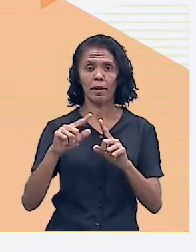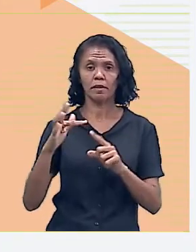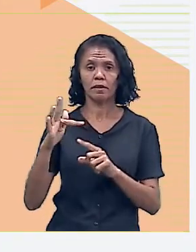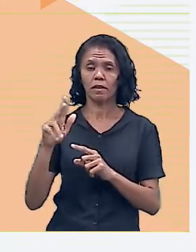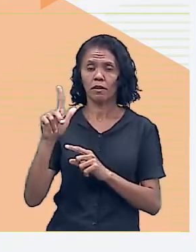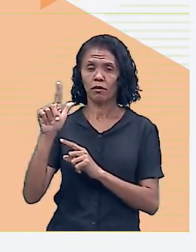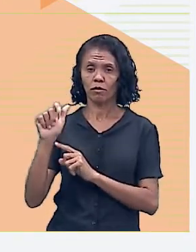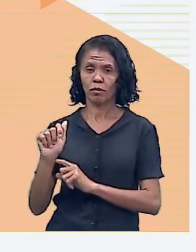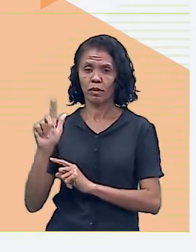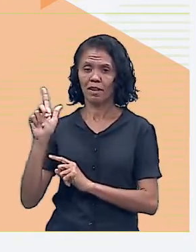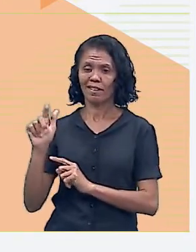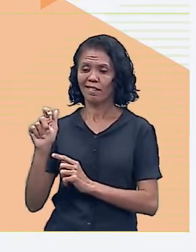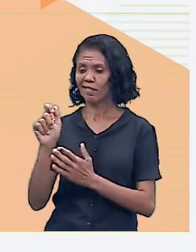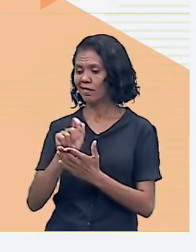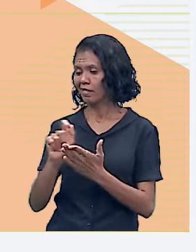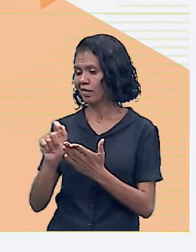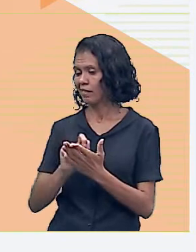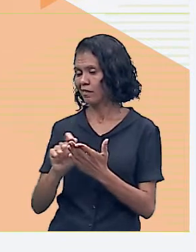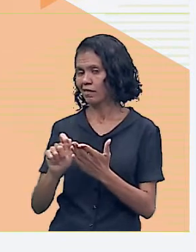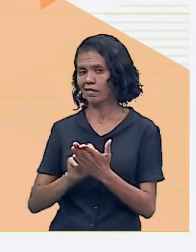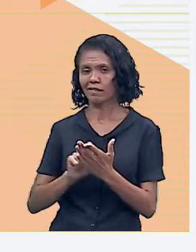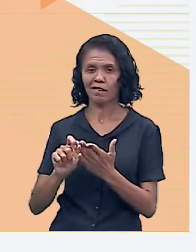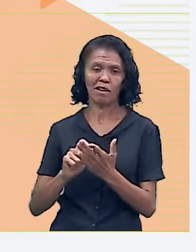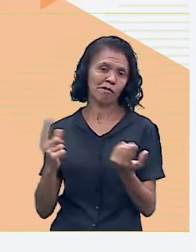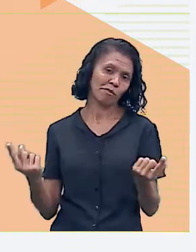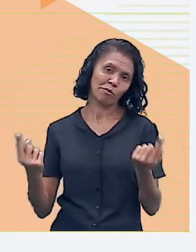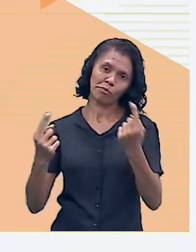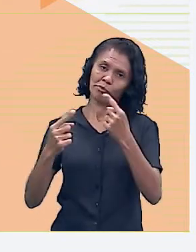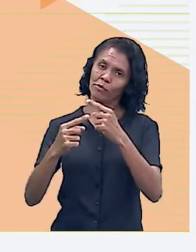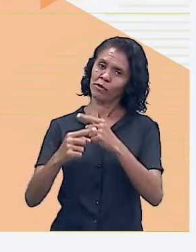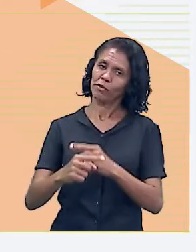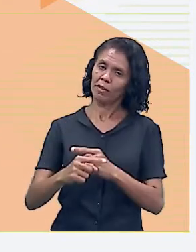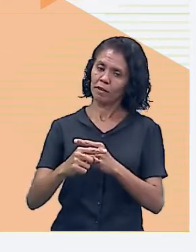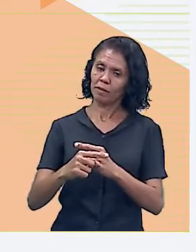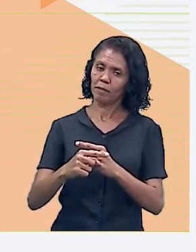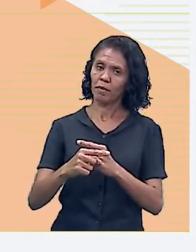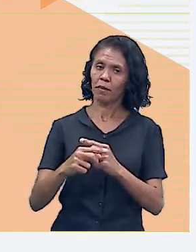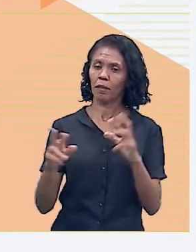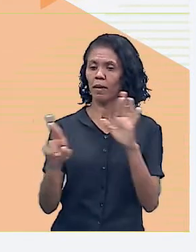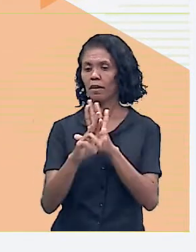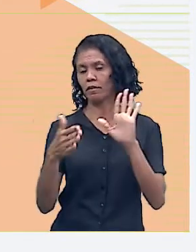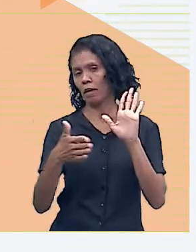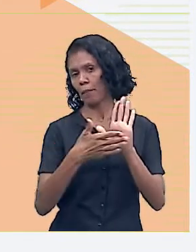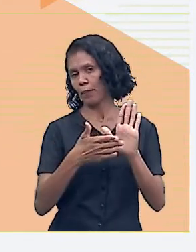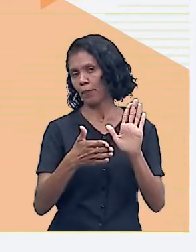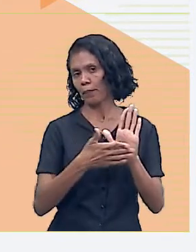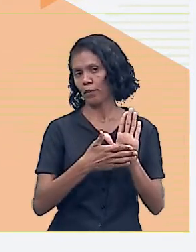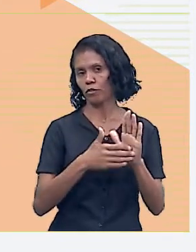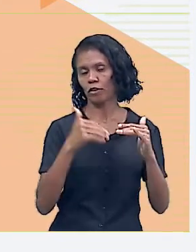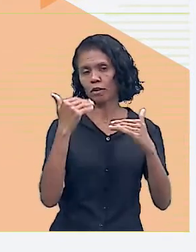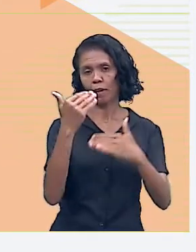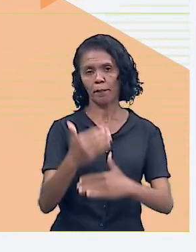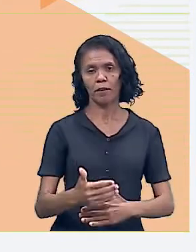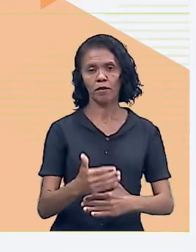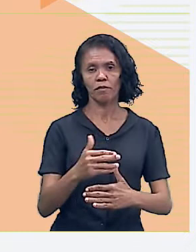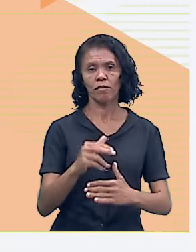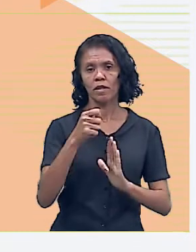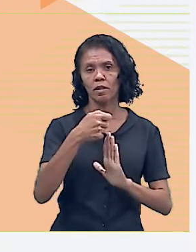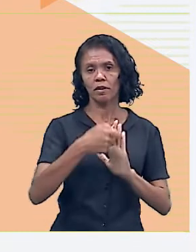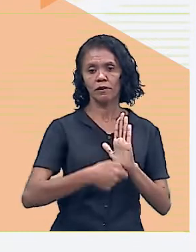há fuga é você ir no sentido diametralmente oposto àquele que se propõe na redação do Enem beleza